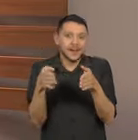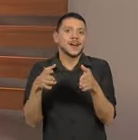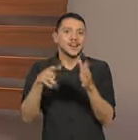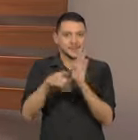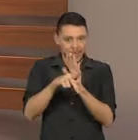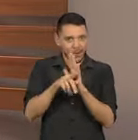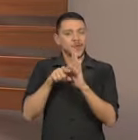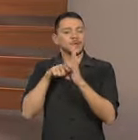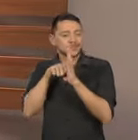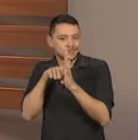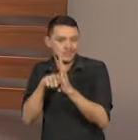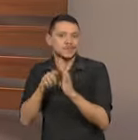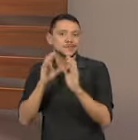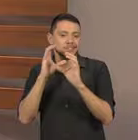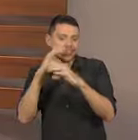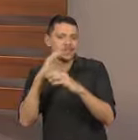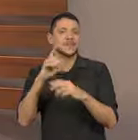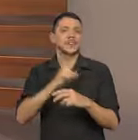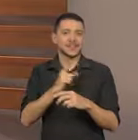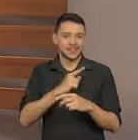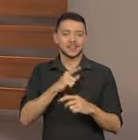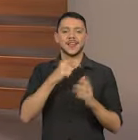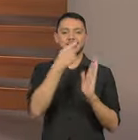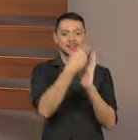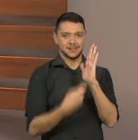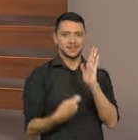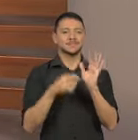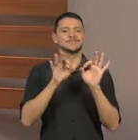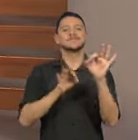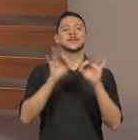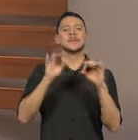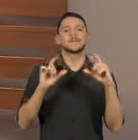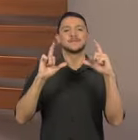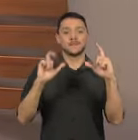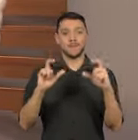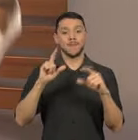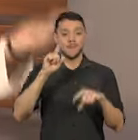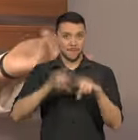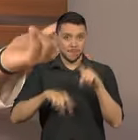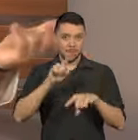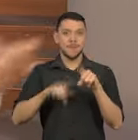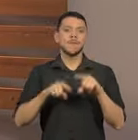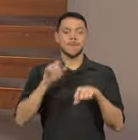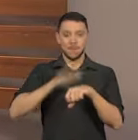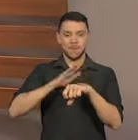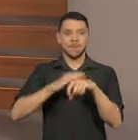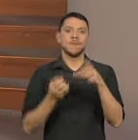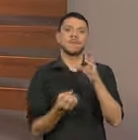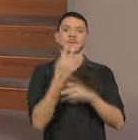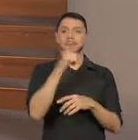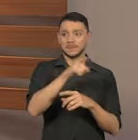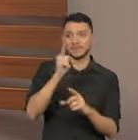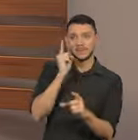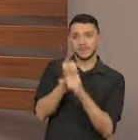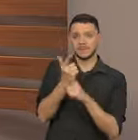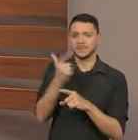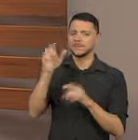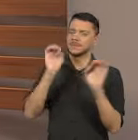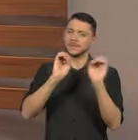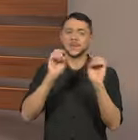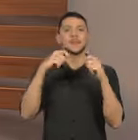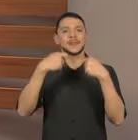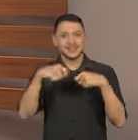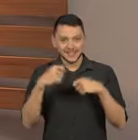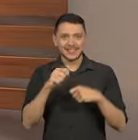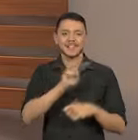textos, então já prepara o print, tá bom? Esse material, vocês sabem, é todo autoral, vocês não vão encontrar em lugar nenhum. Tem que baixar ou no